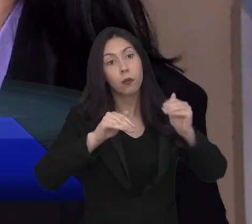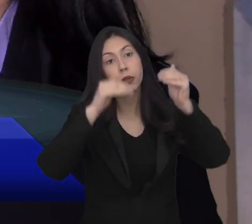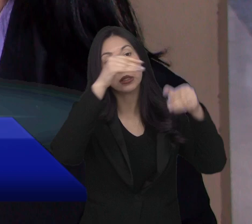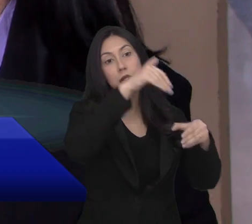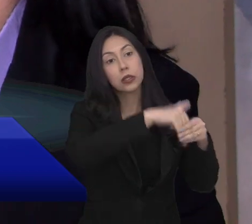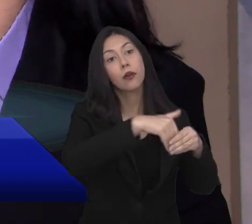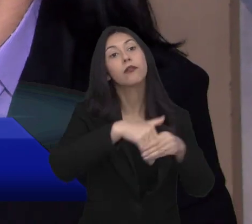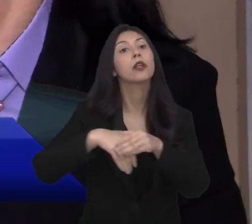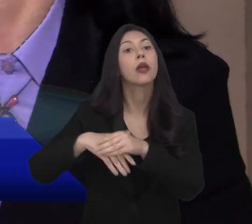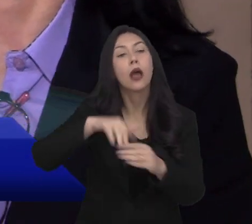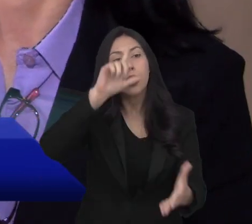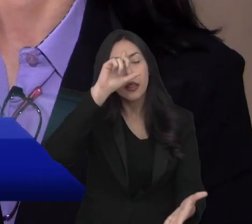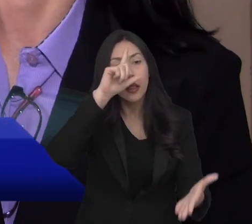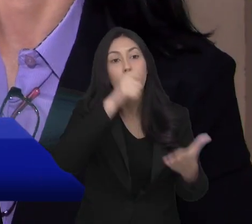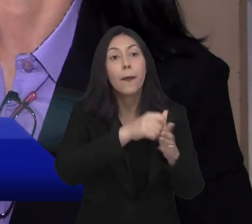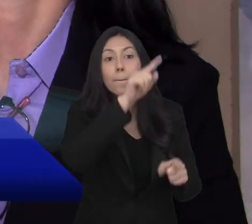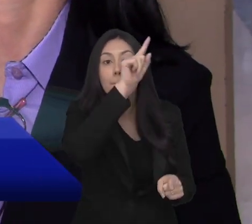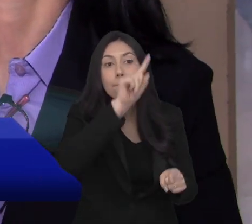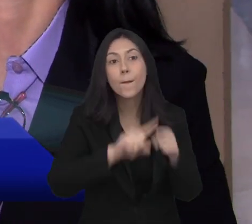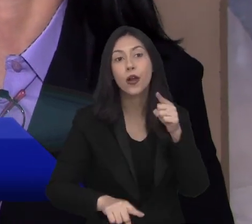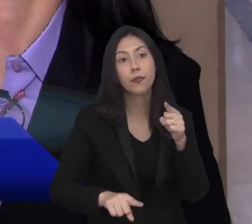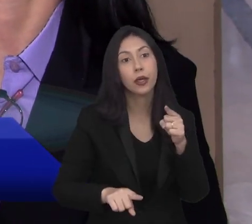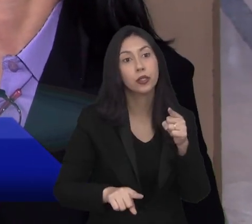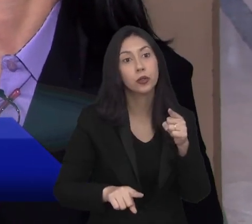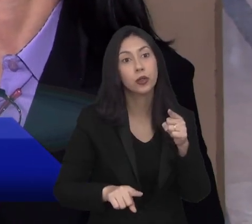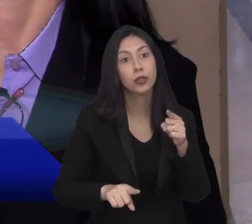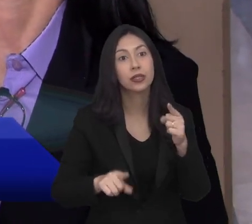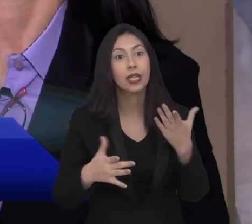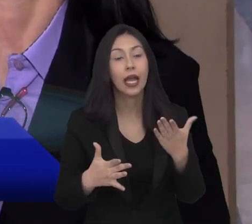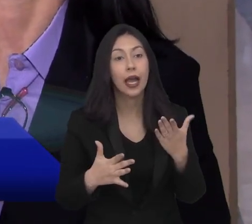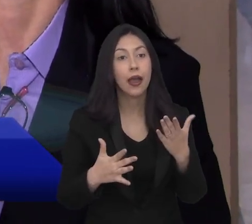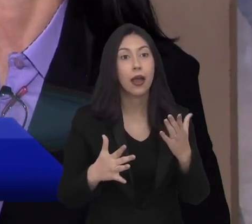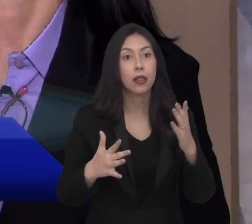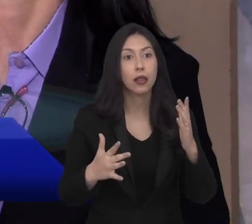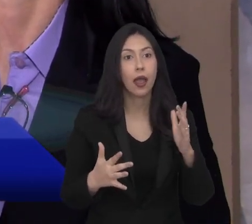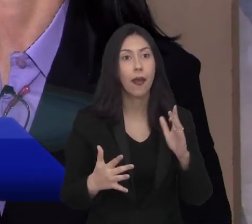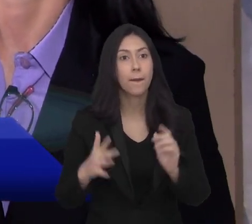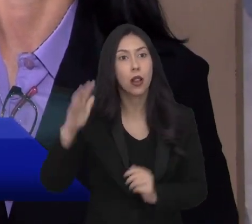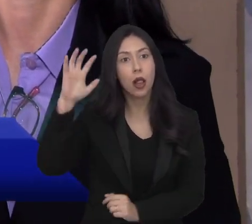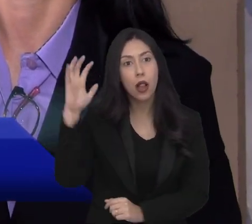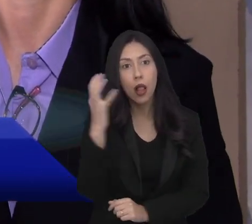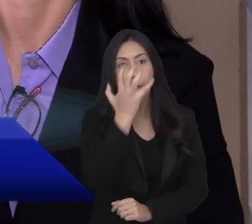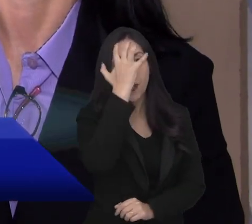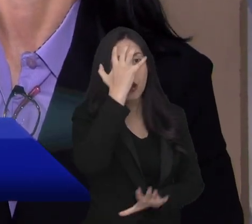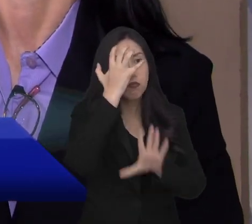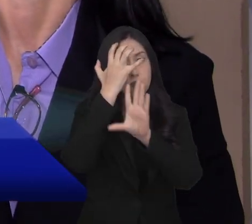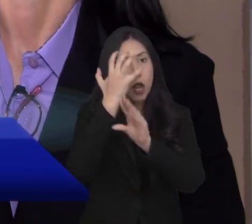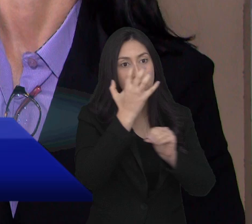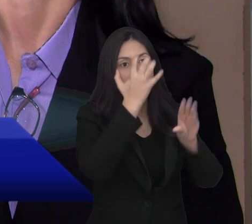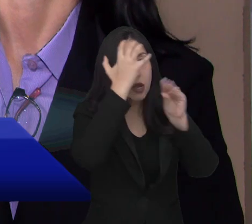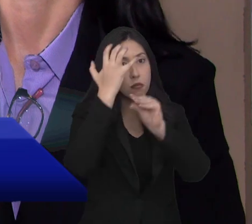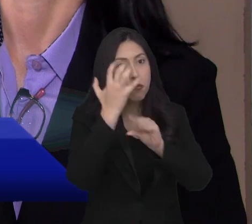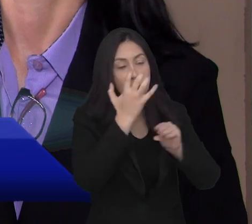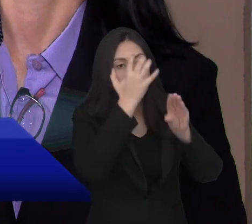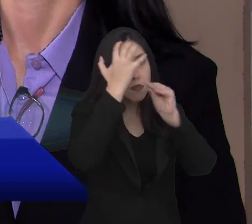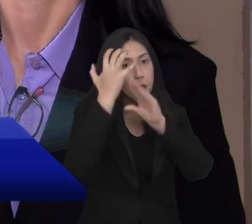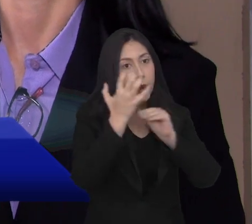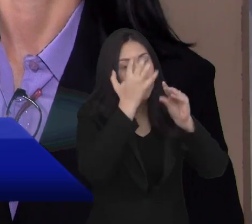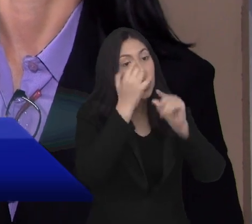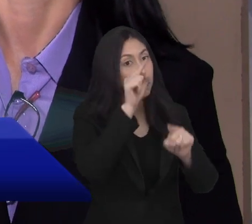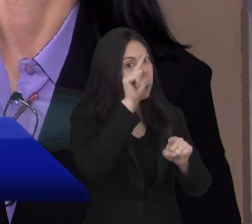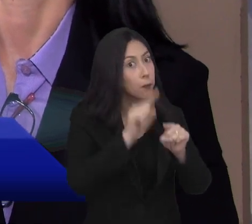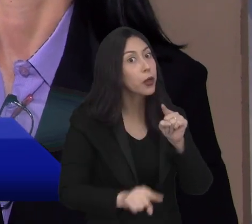TSE também determinou a proibição absoluta dos deepfakes, né? Aquela manipulação ali de imagem e